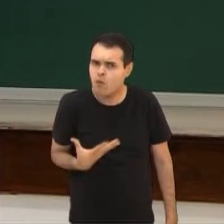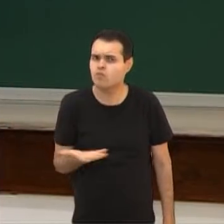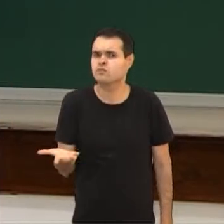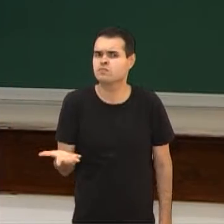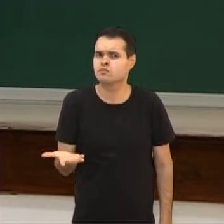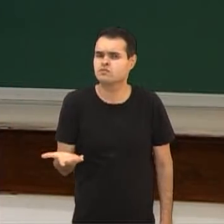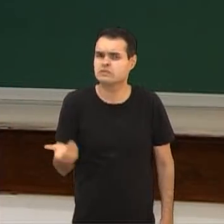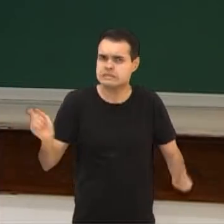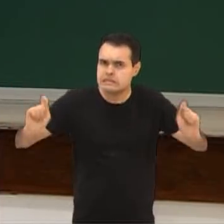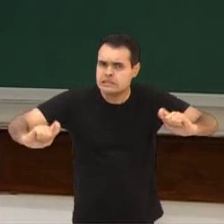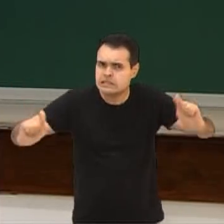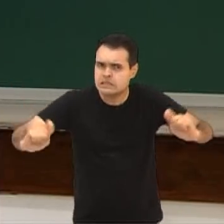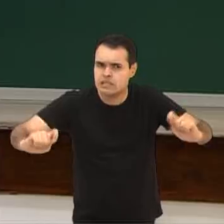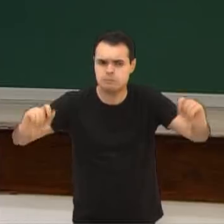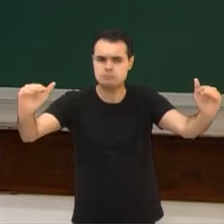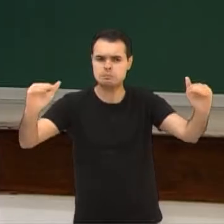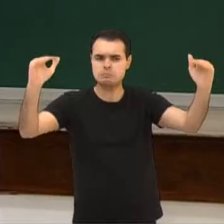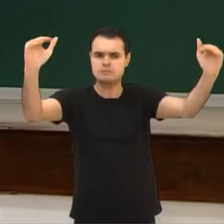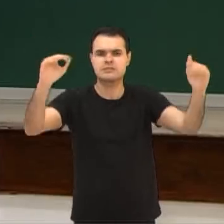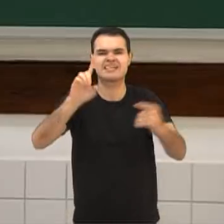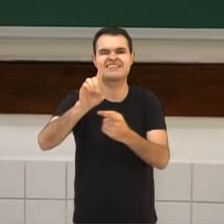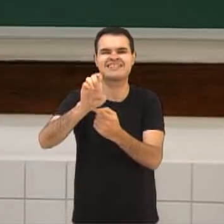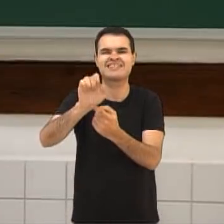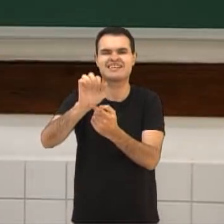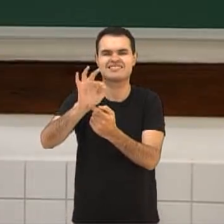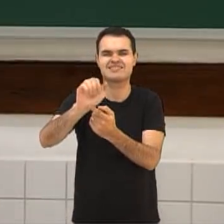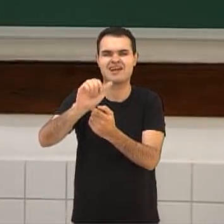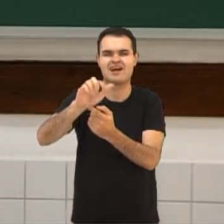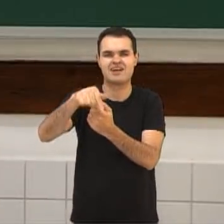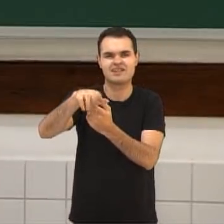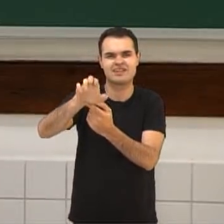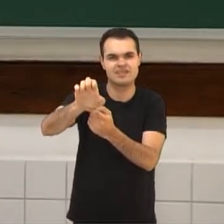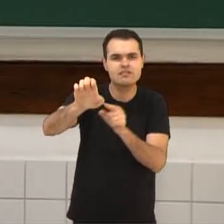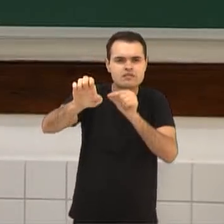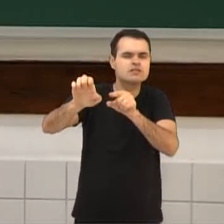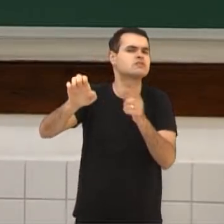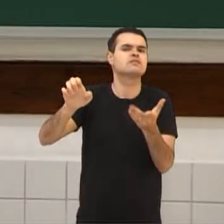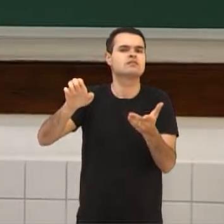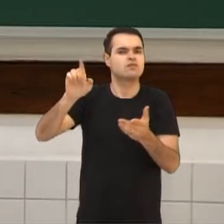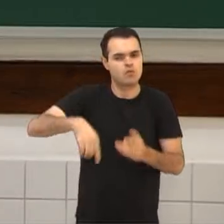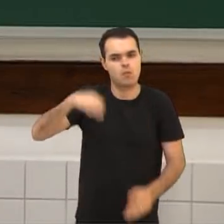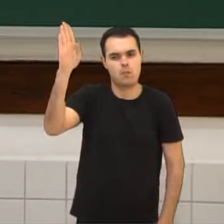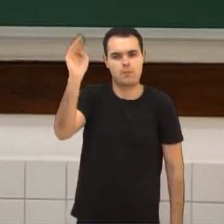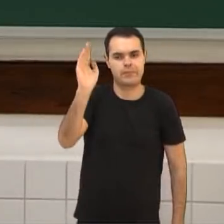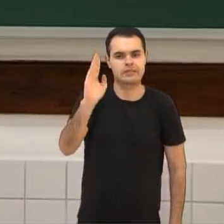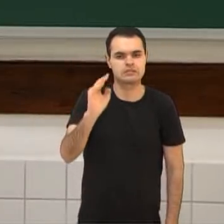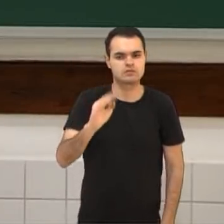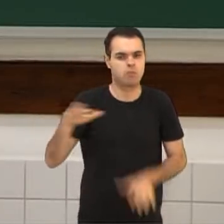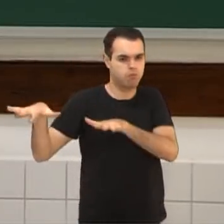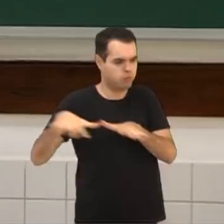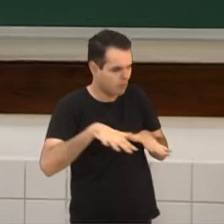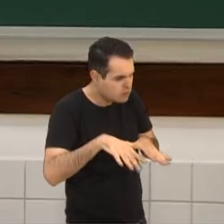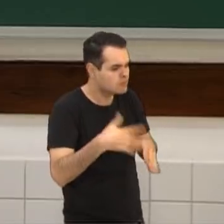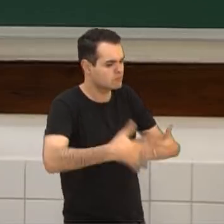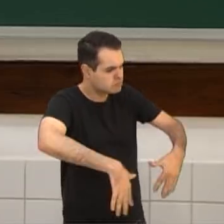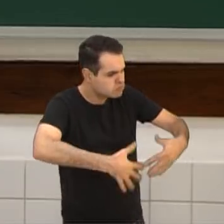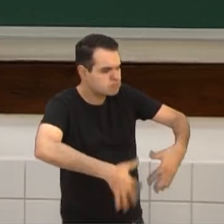eventos? Dá algum destaque? O Brasil se tornou um grande destaque em sua política externa